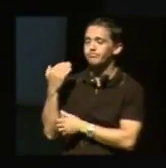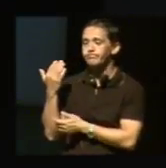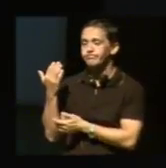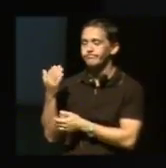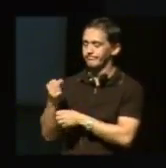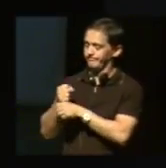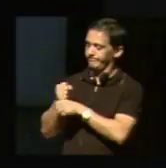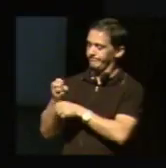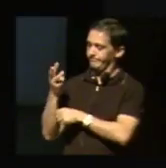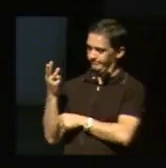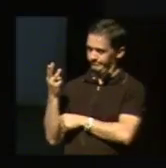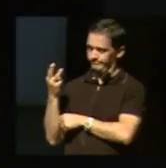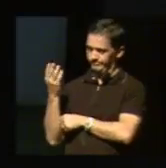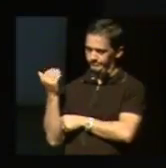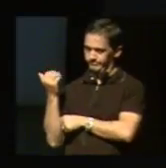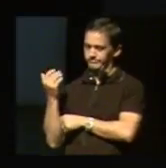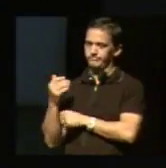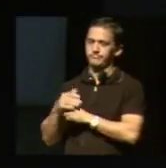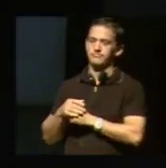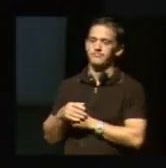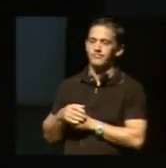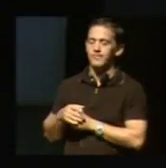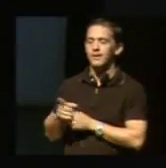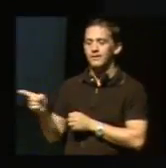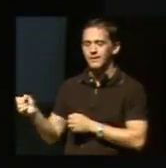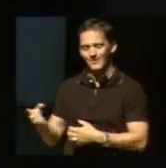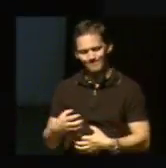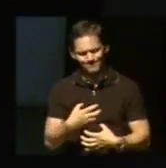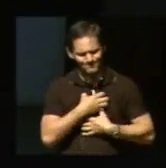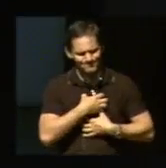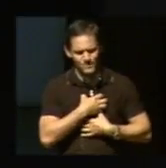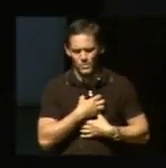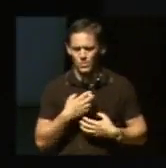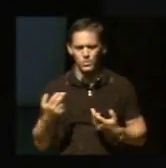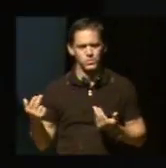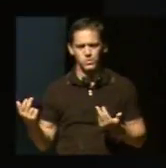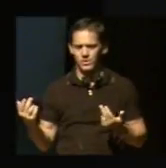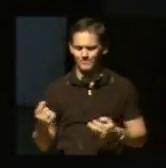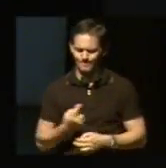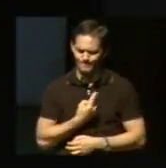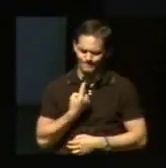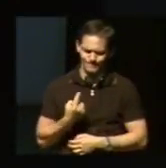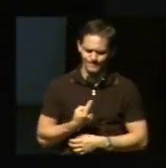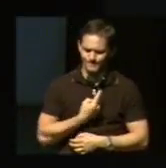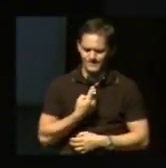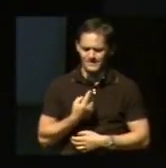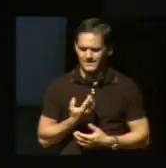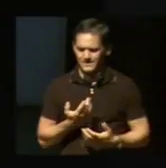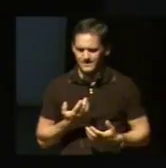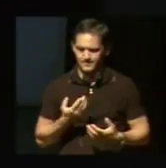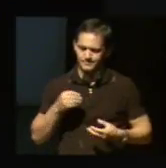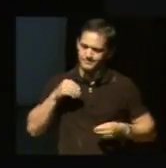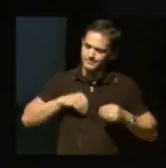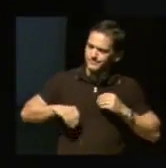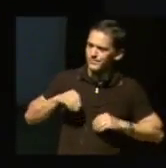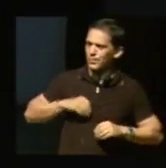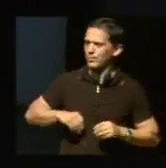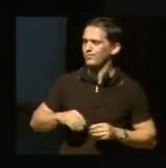3, 4 anos atrás, ela também se sentiu sozinha e entrou em depressão.